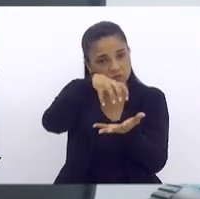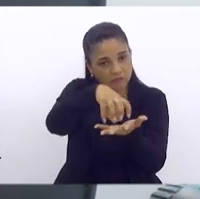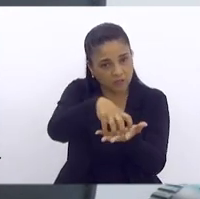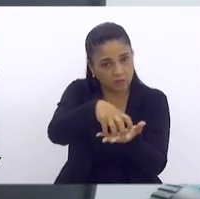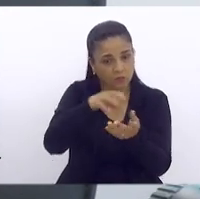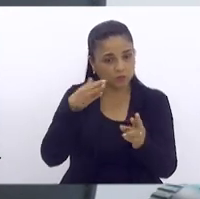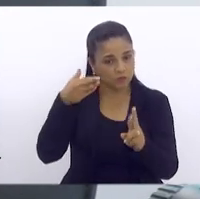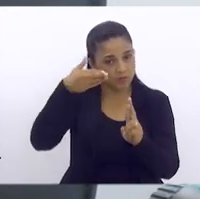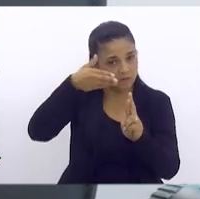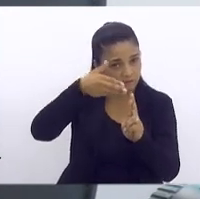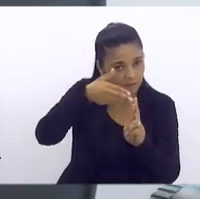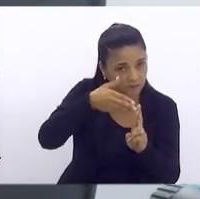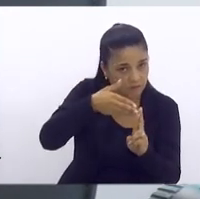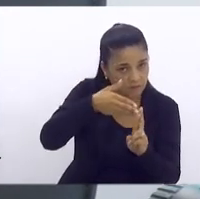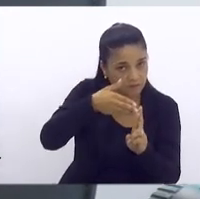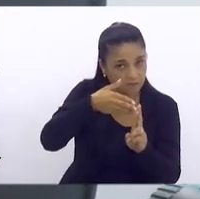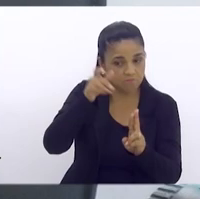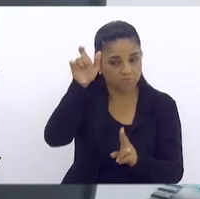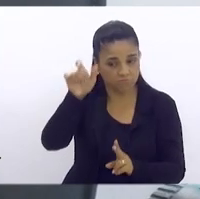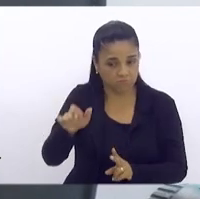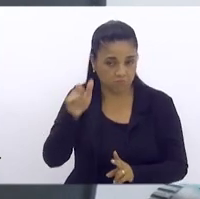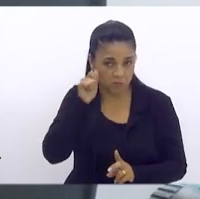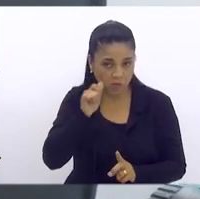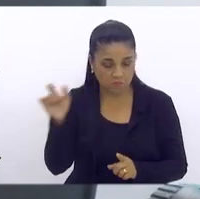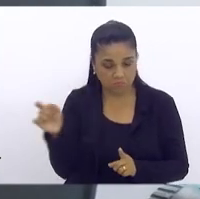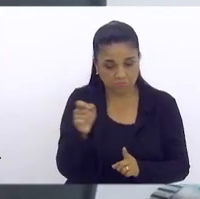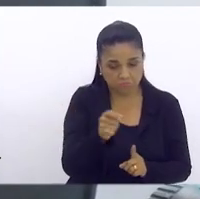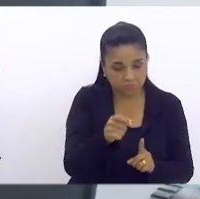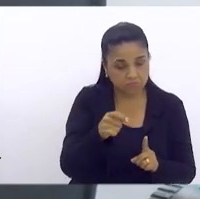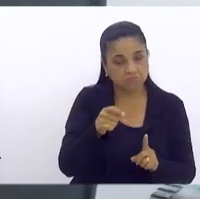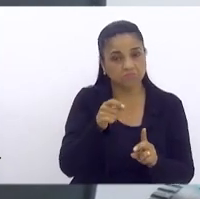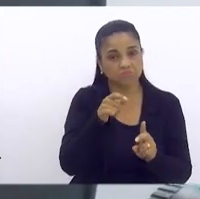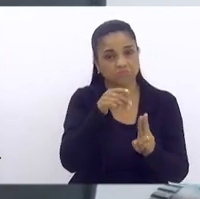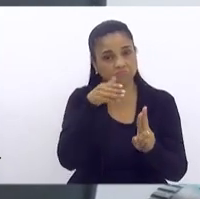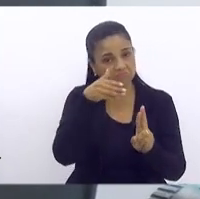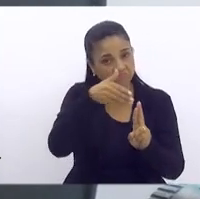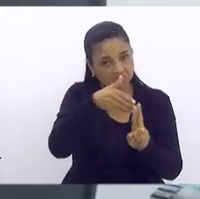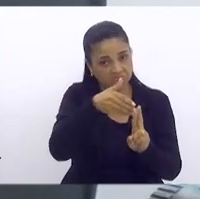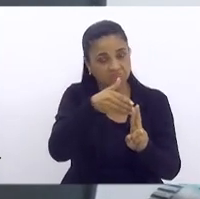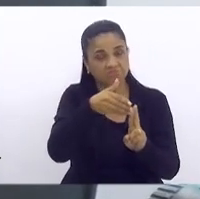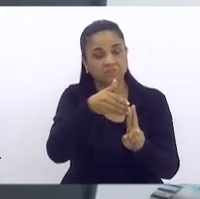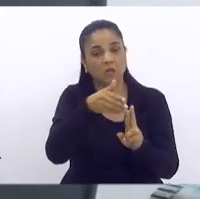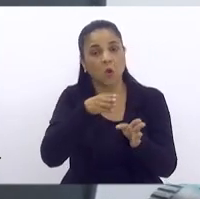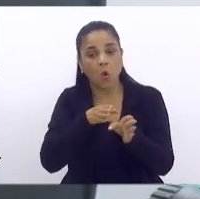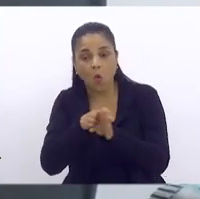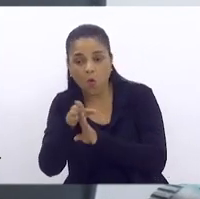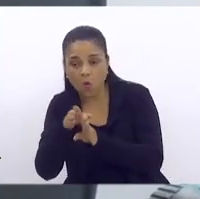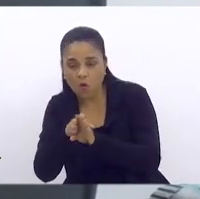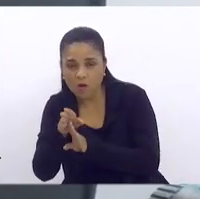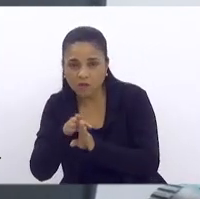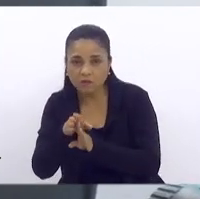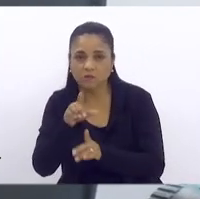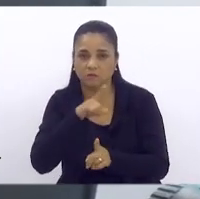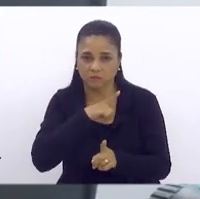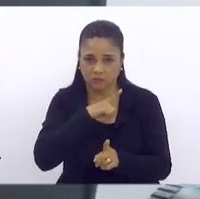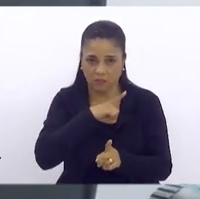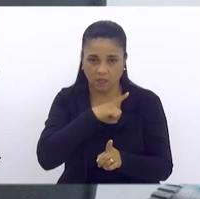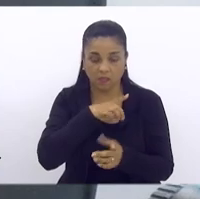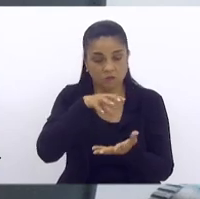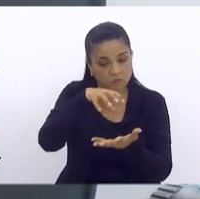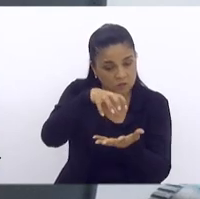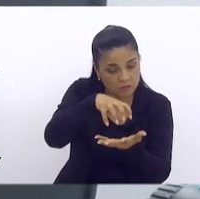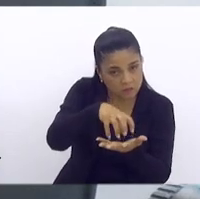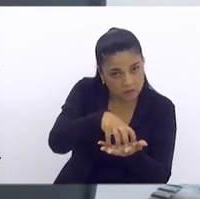centro de referência sem ir para a delegacia, a possibilidade de uma orientação, de, no momento que ela está no